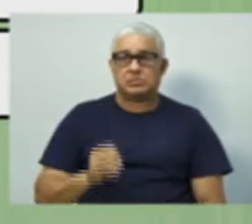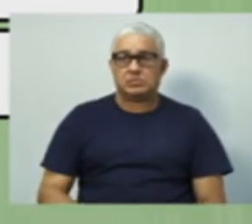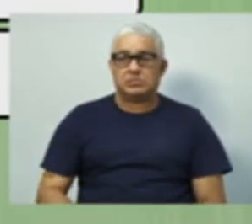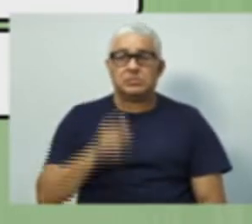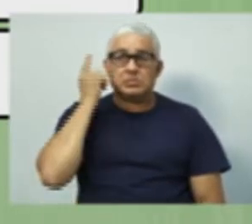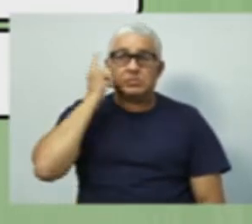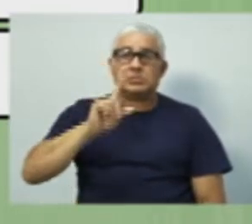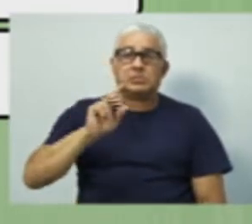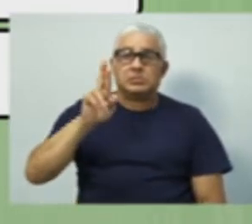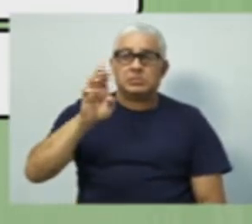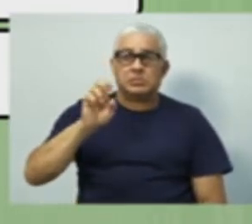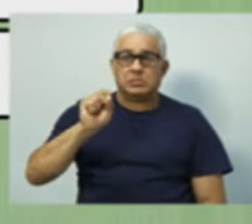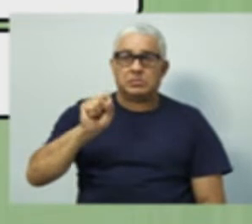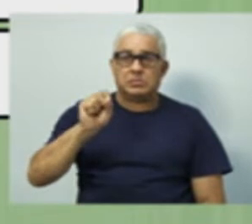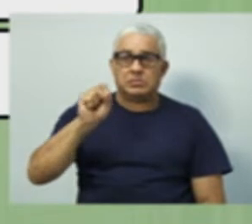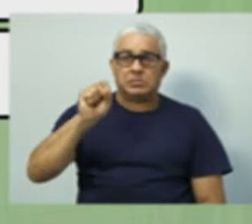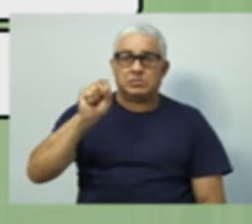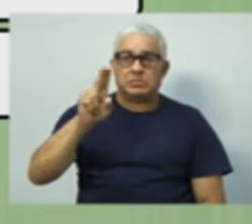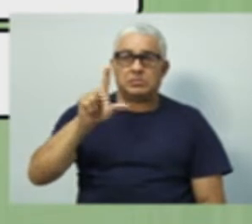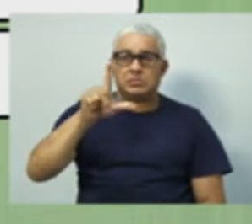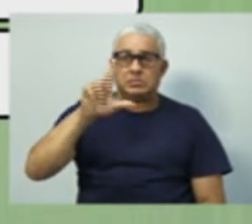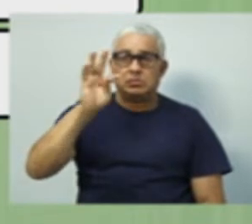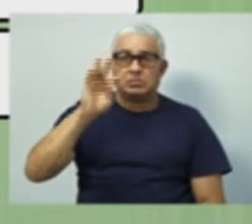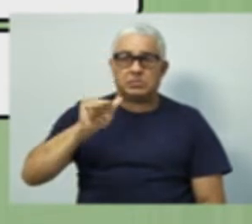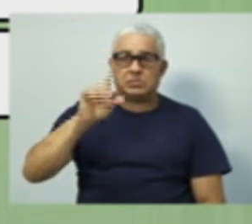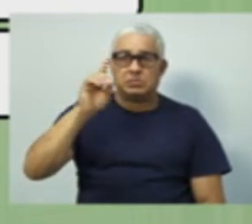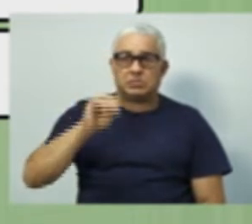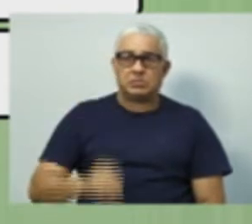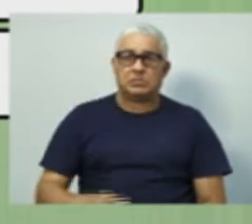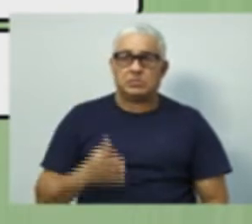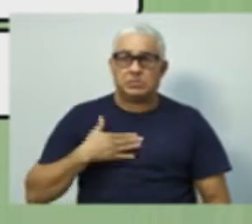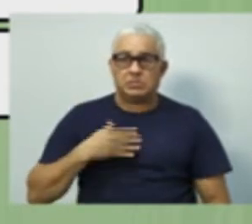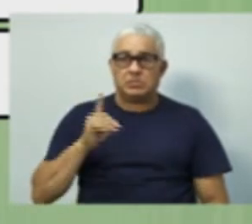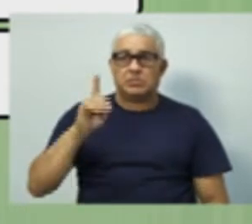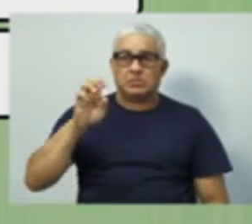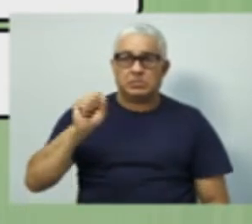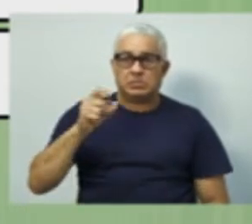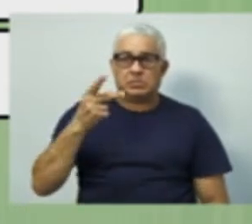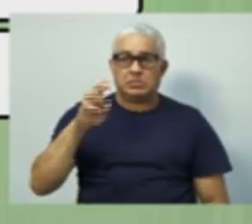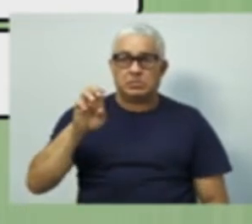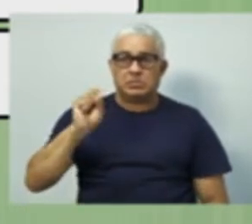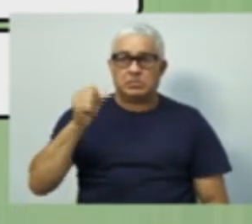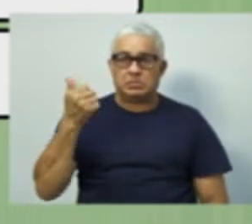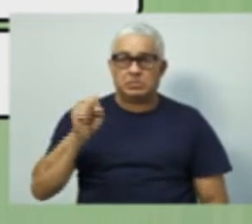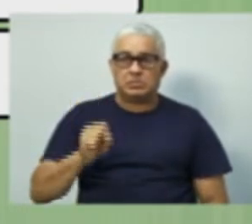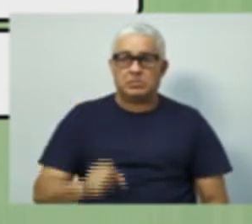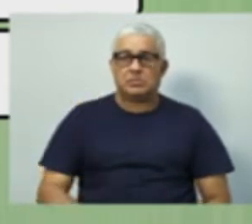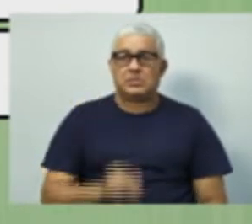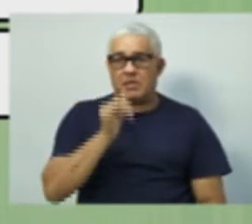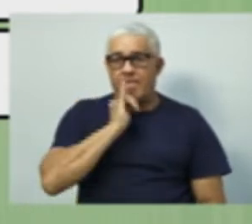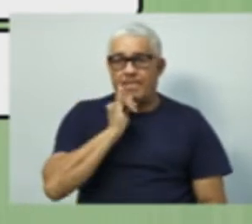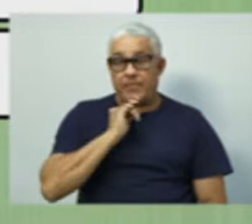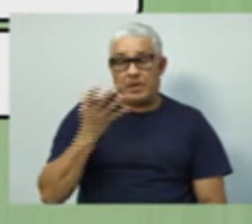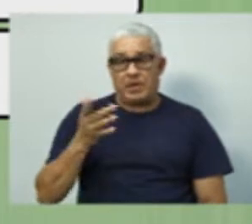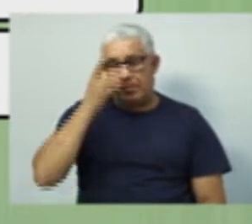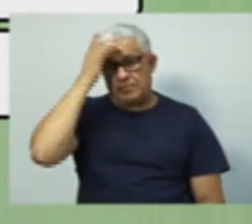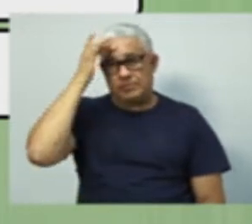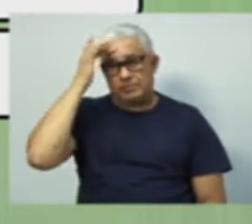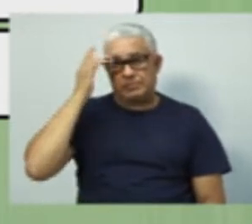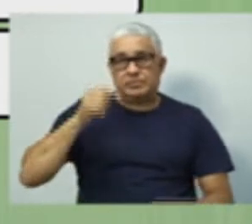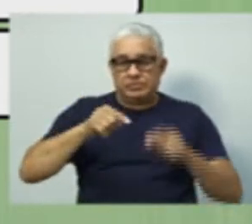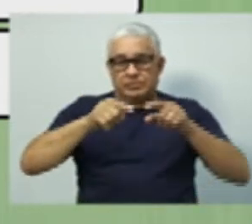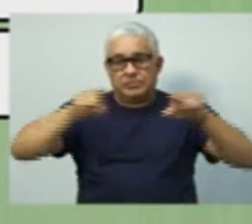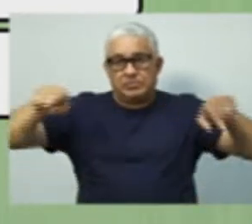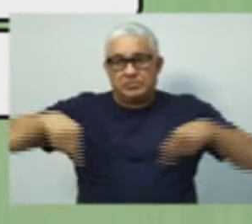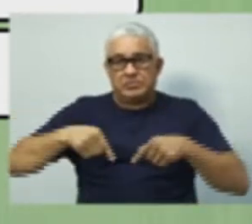os resultados, que vai aumentar minhas despesas. O elemento que sai de uma sala, né, e ele não apaga a